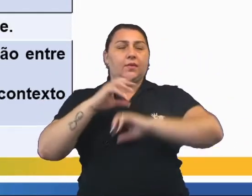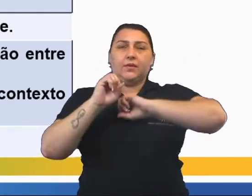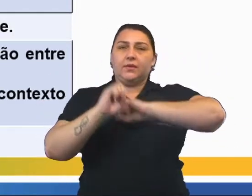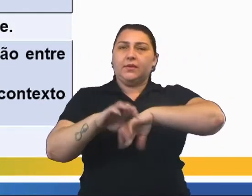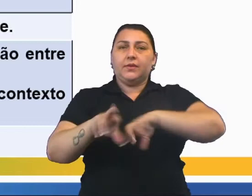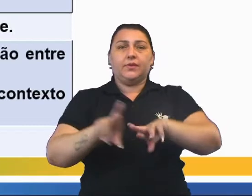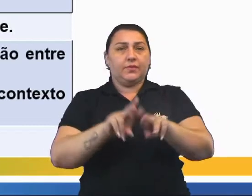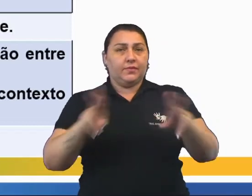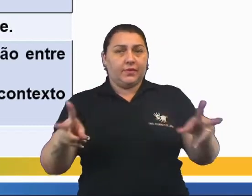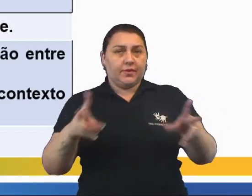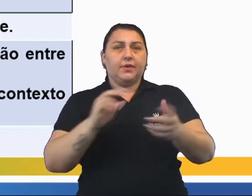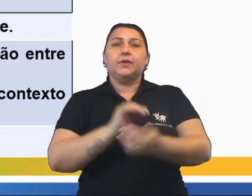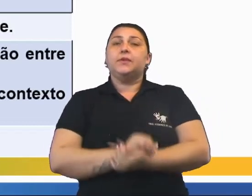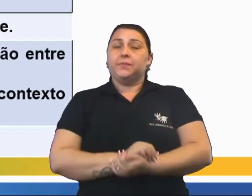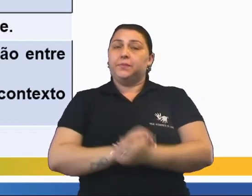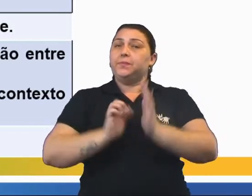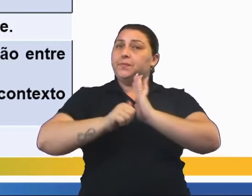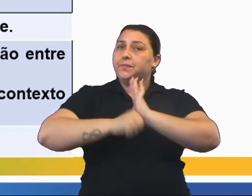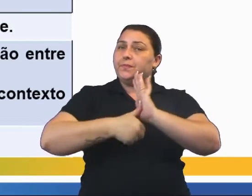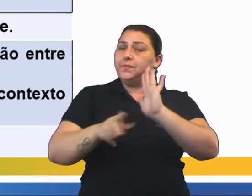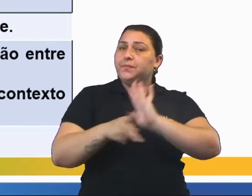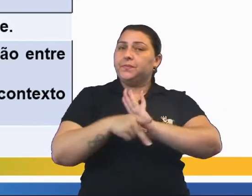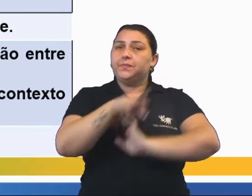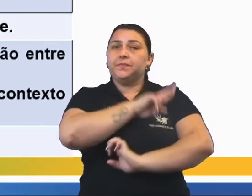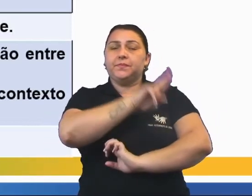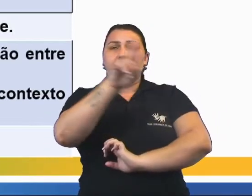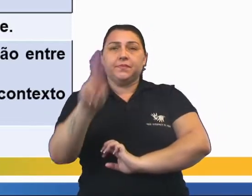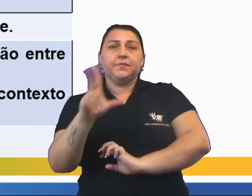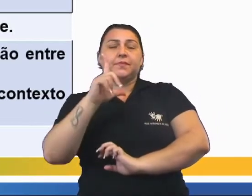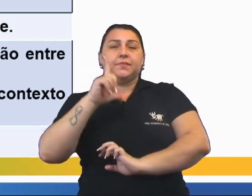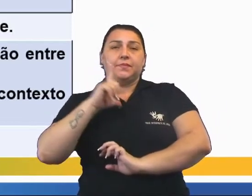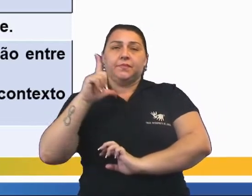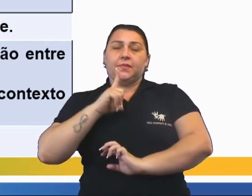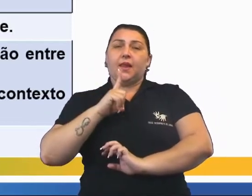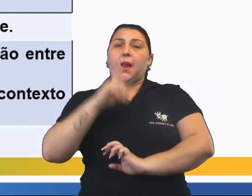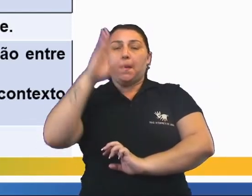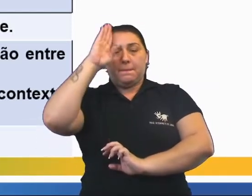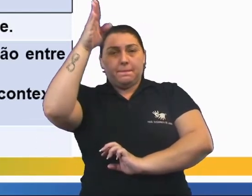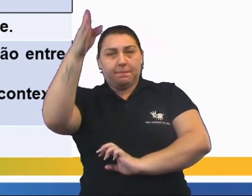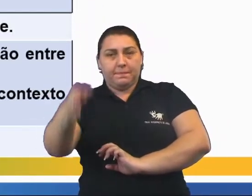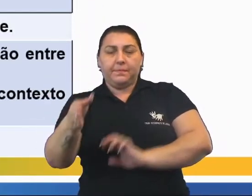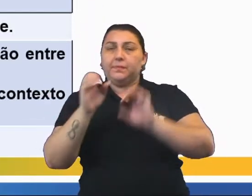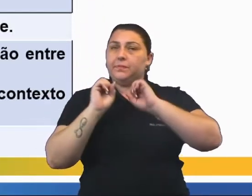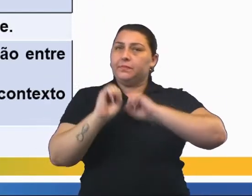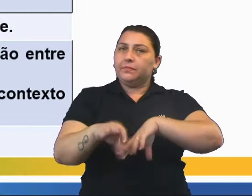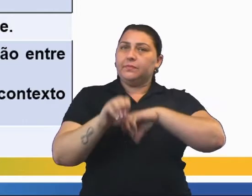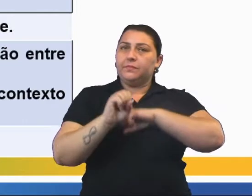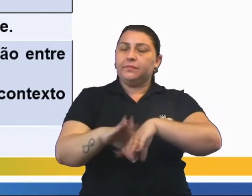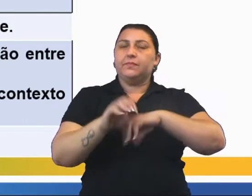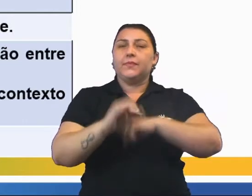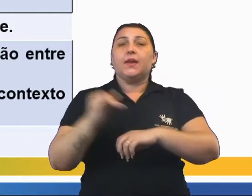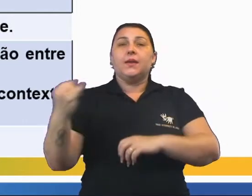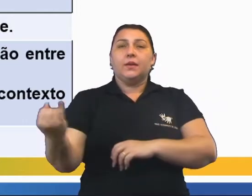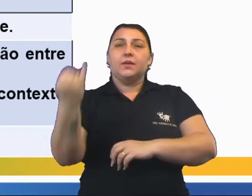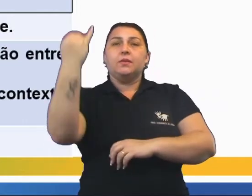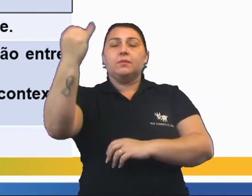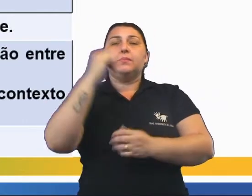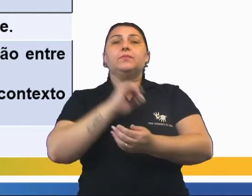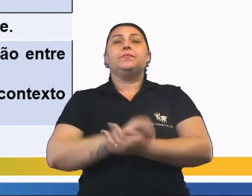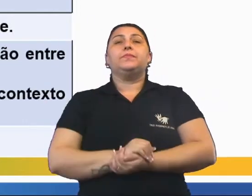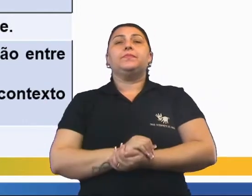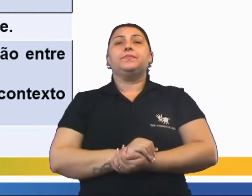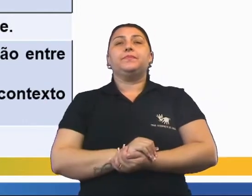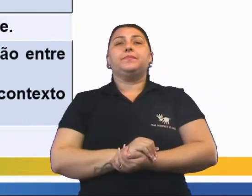ensinamento diferente da outra, isso é a identidade religiosa, tem pontos principais dos ensinamentos, pontos fundamentais,